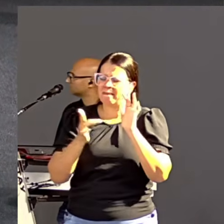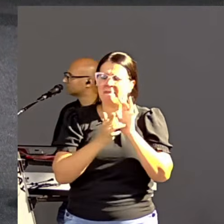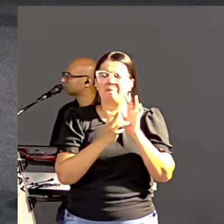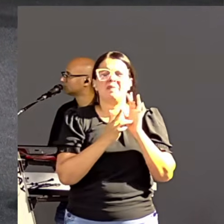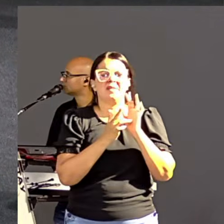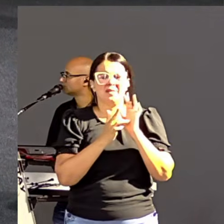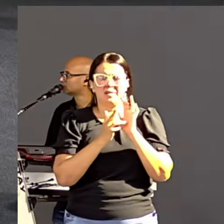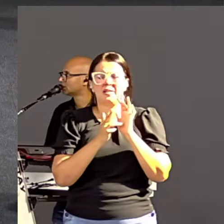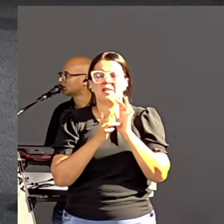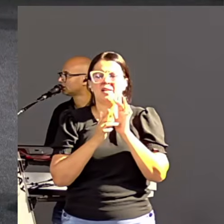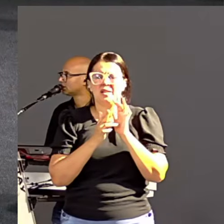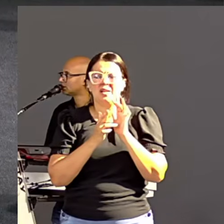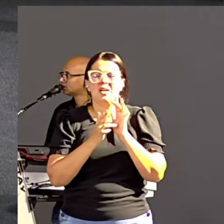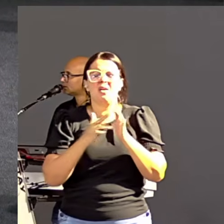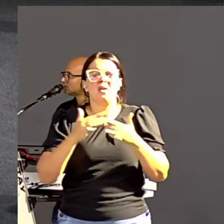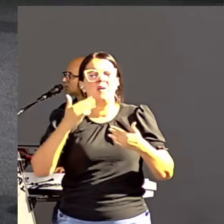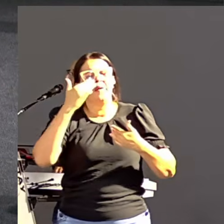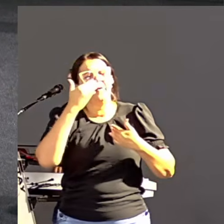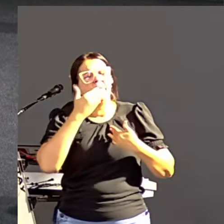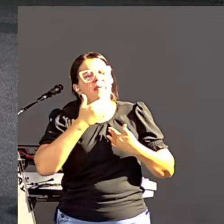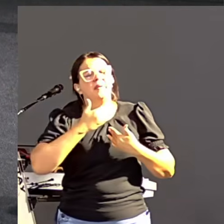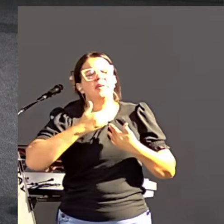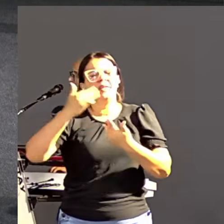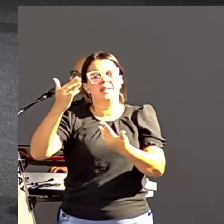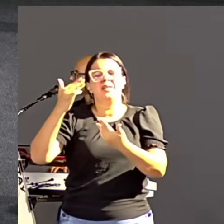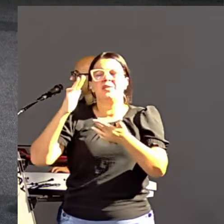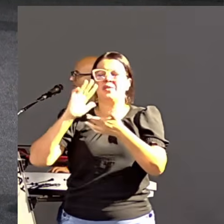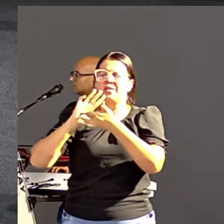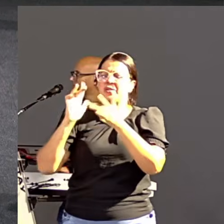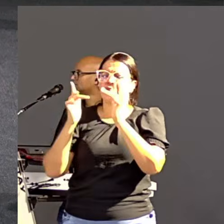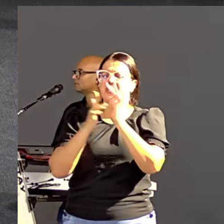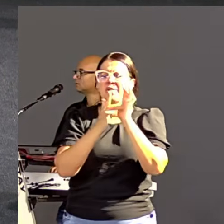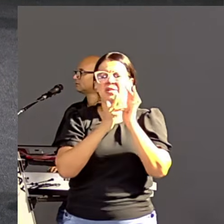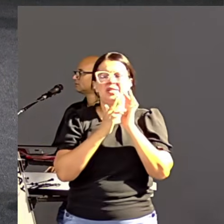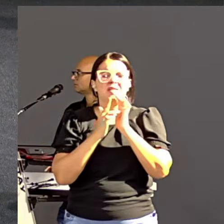Jesus. Oh, obrigado, Jesus.